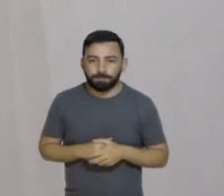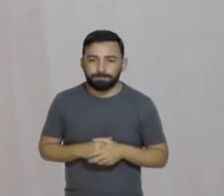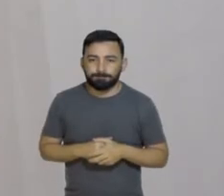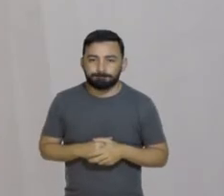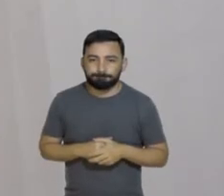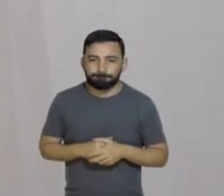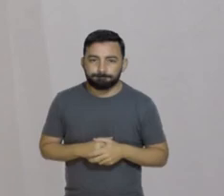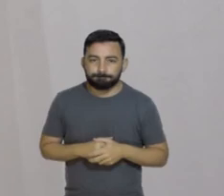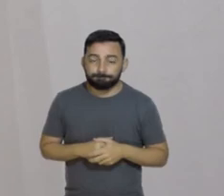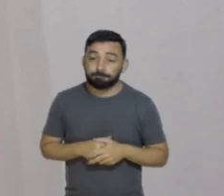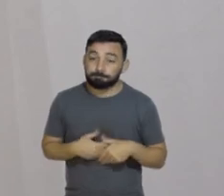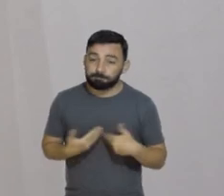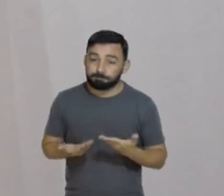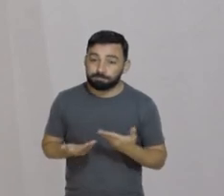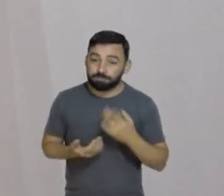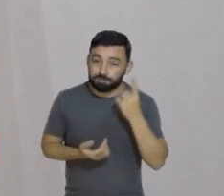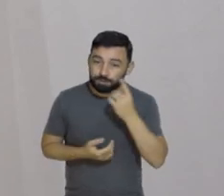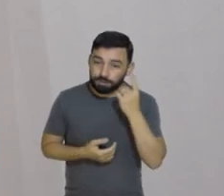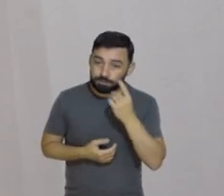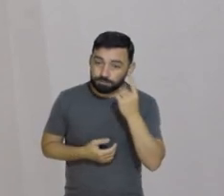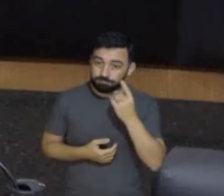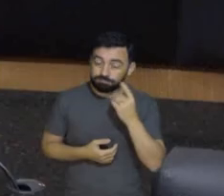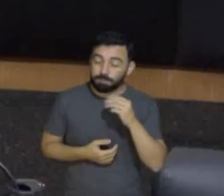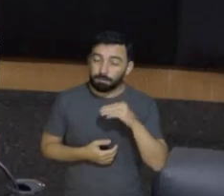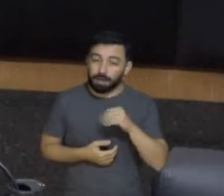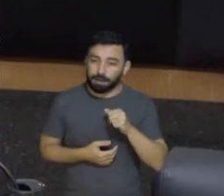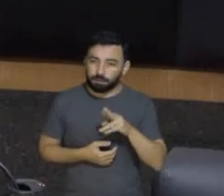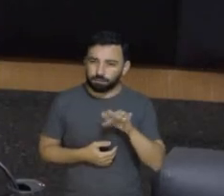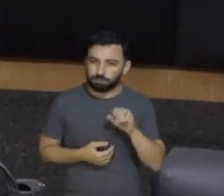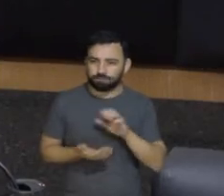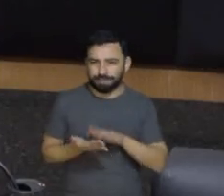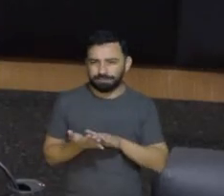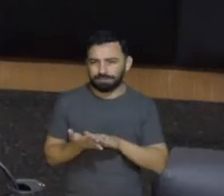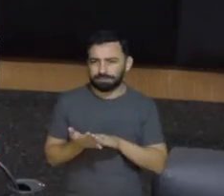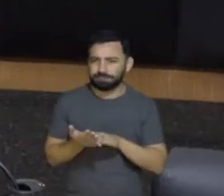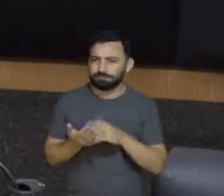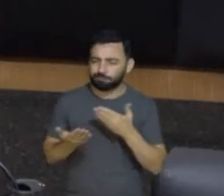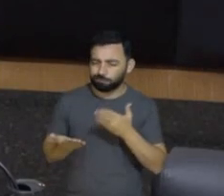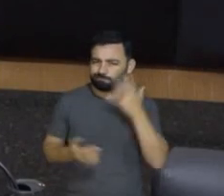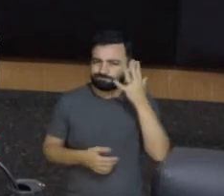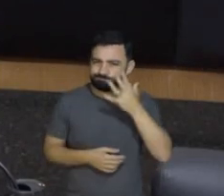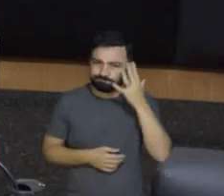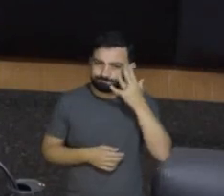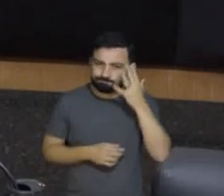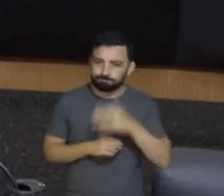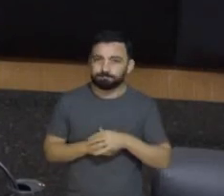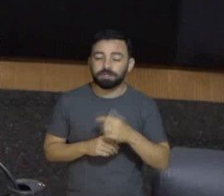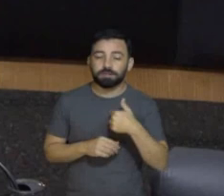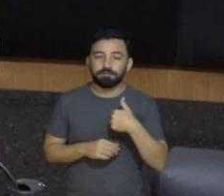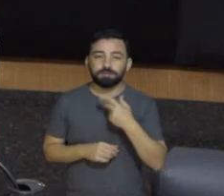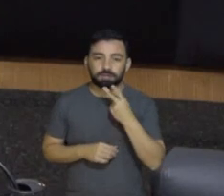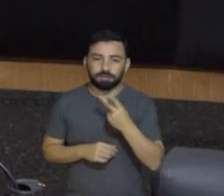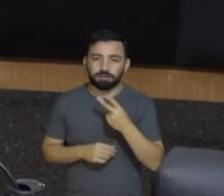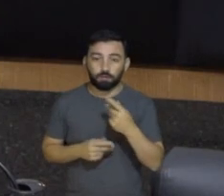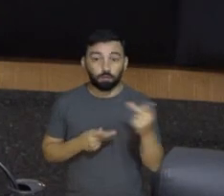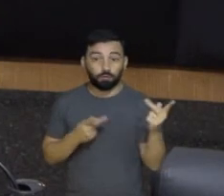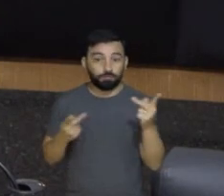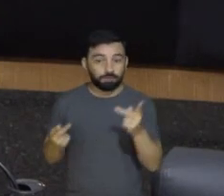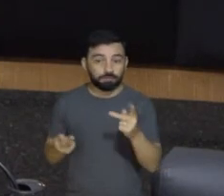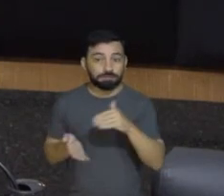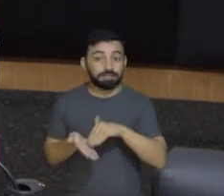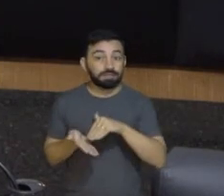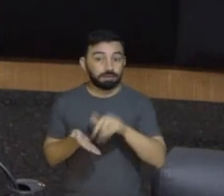Nobre deputado Marcos da Rosa, quero parabenizá-lo pela sua colocação, dizer de que convidamos aqui o